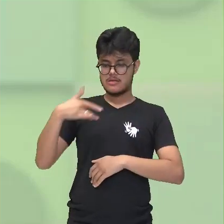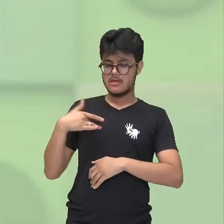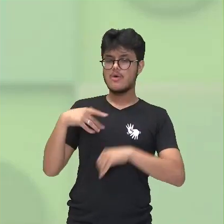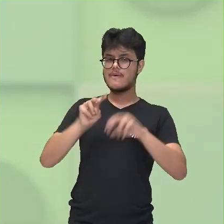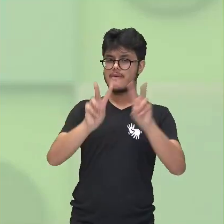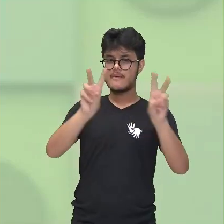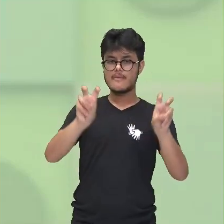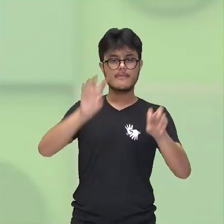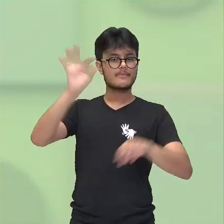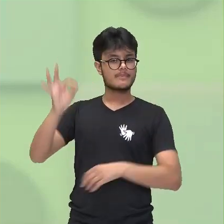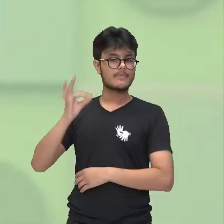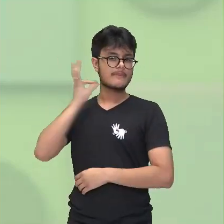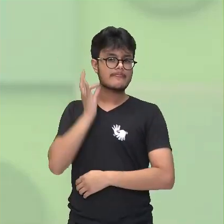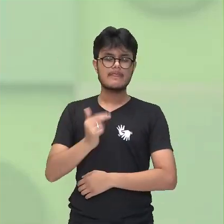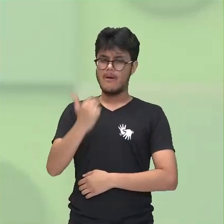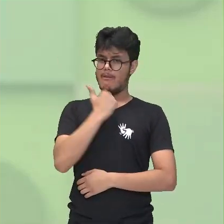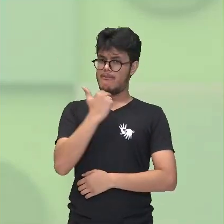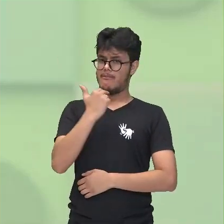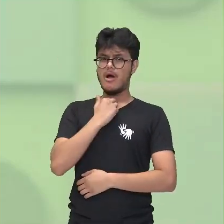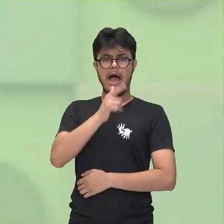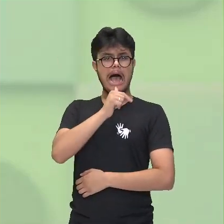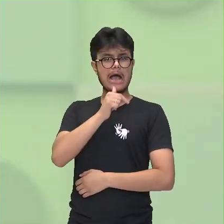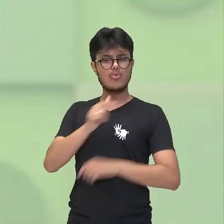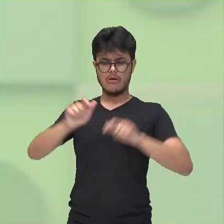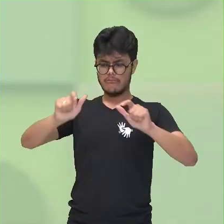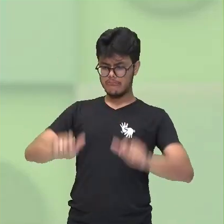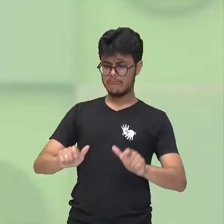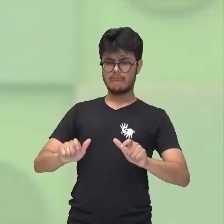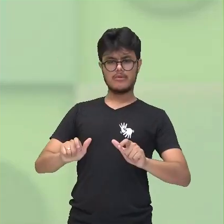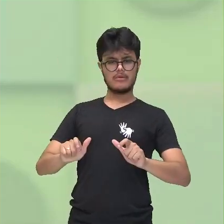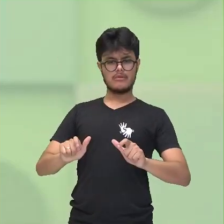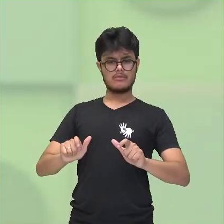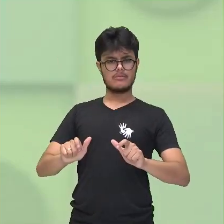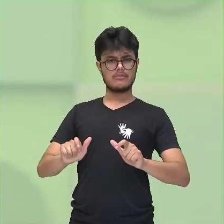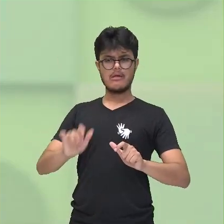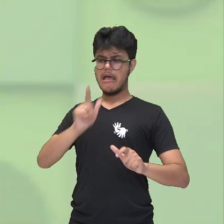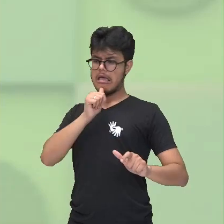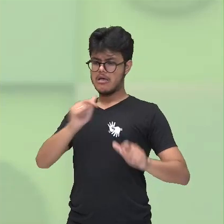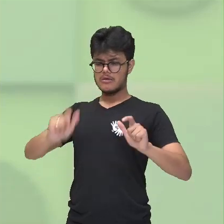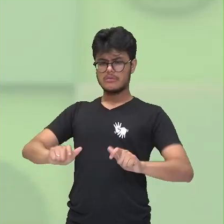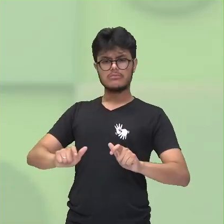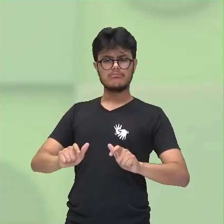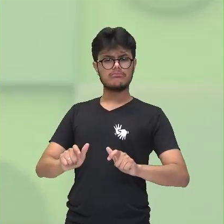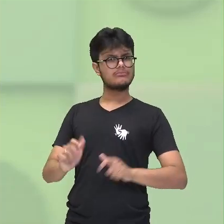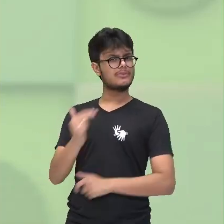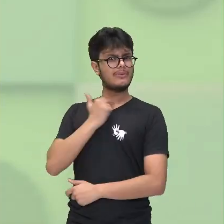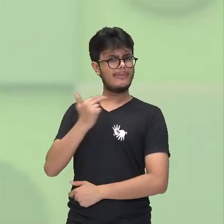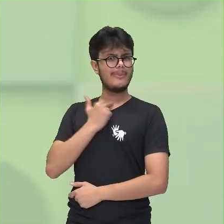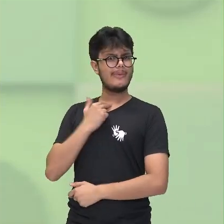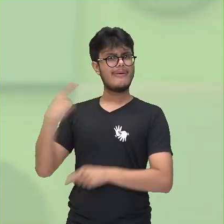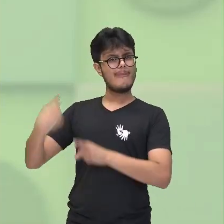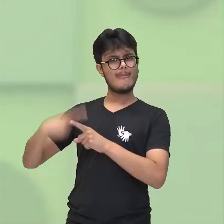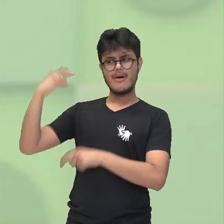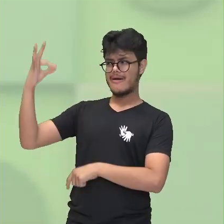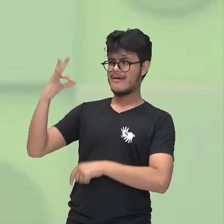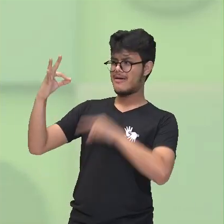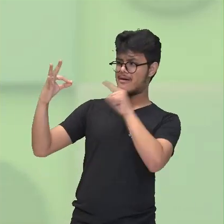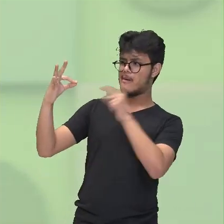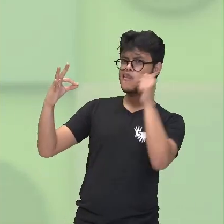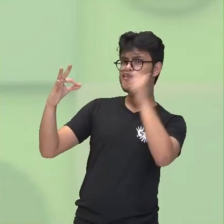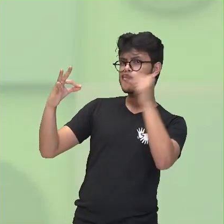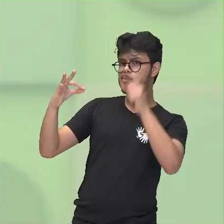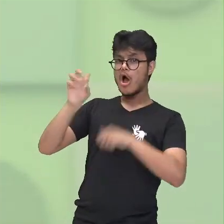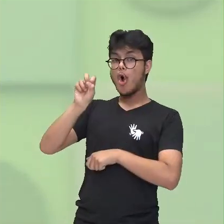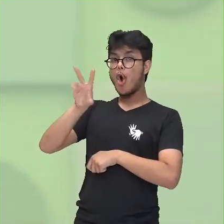fala de não deixar a água parada, que é justamente para evitar esse foco, essa fase ali do ciclo onde ela precisa da água